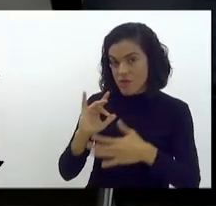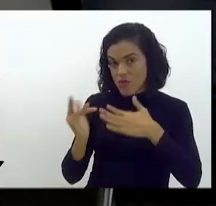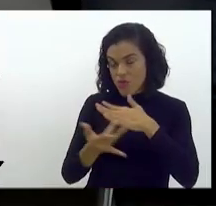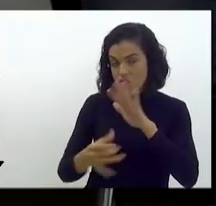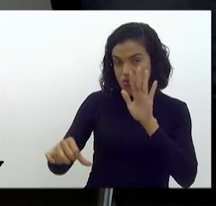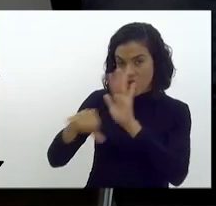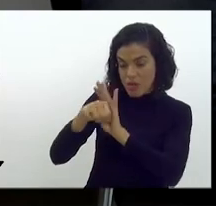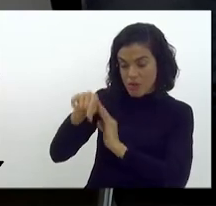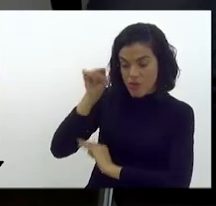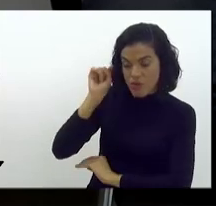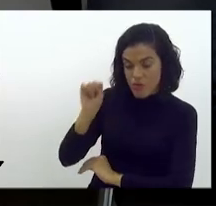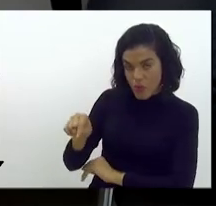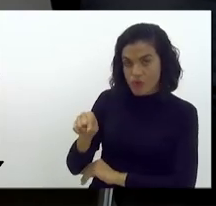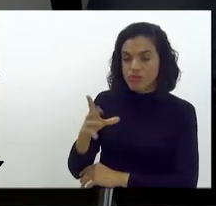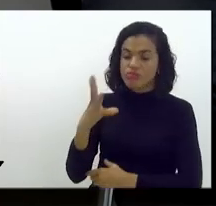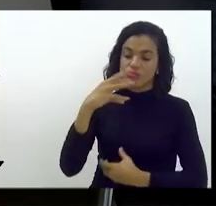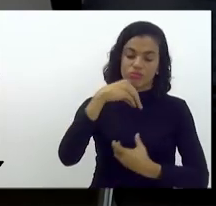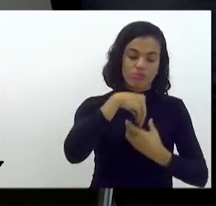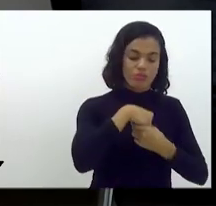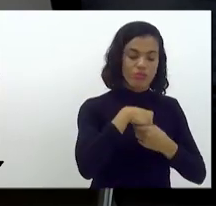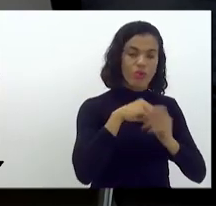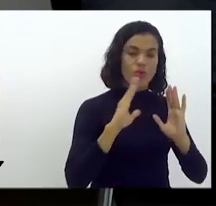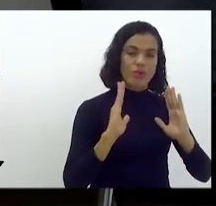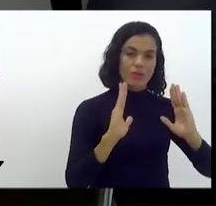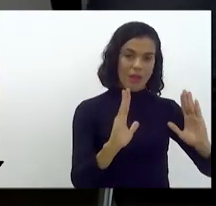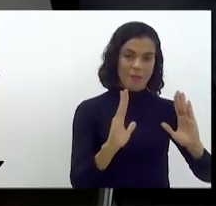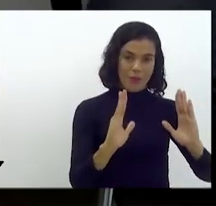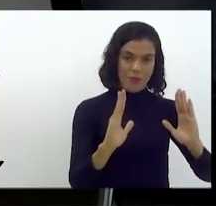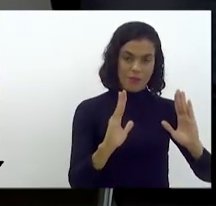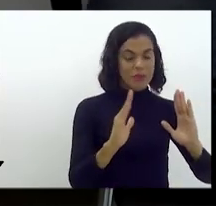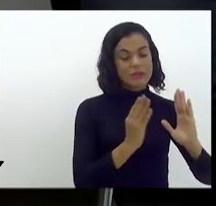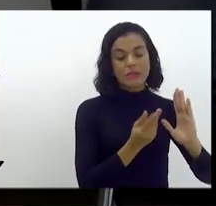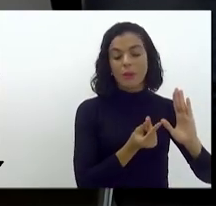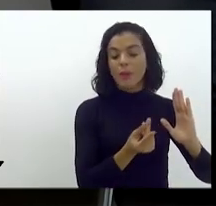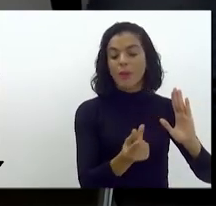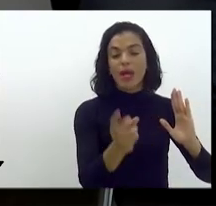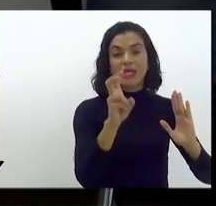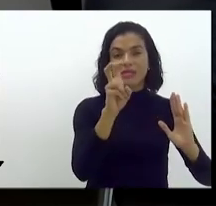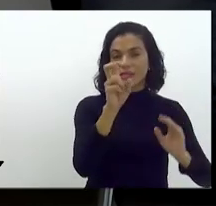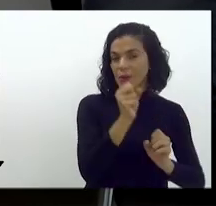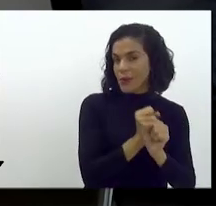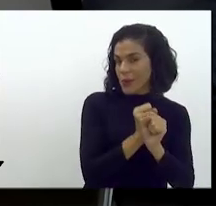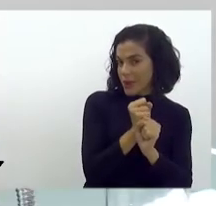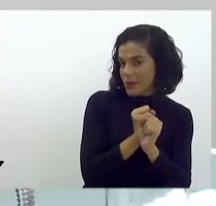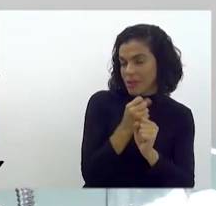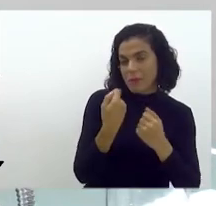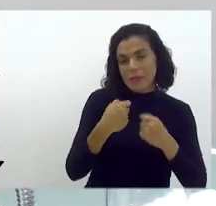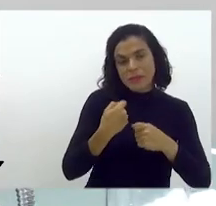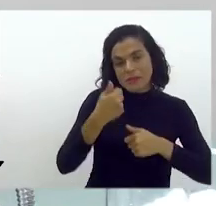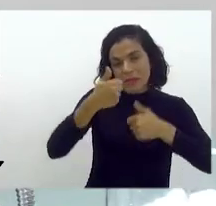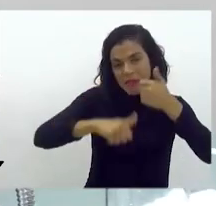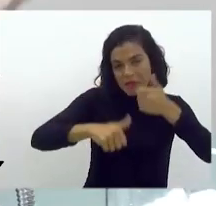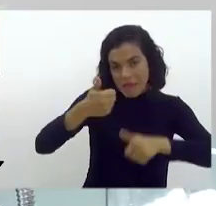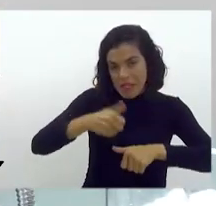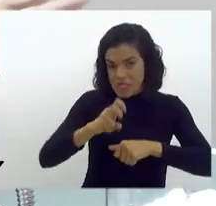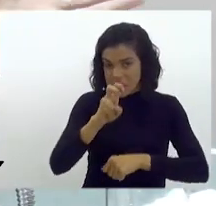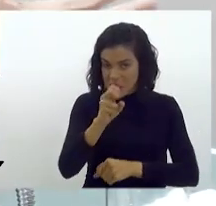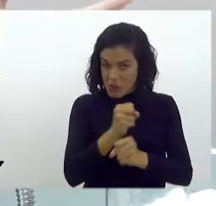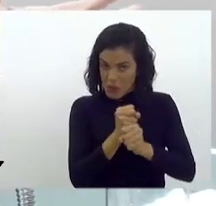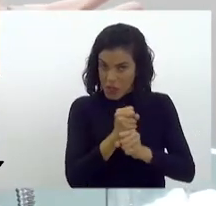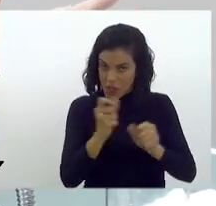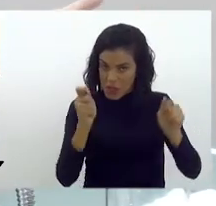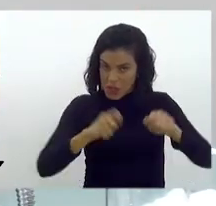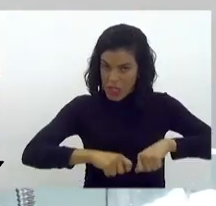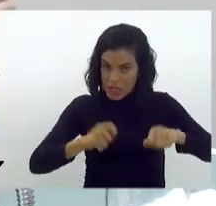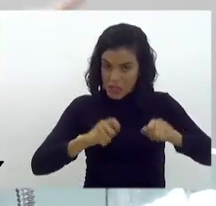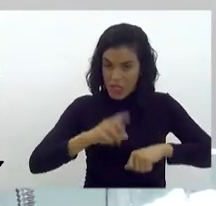preservação daquele conteúdo dentro de um espaço de tempo tem que ser preservado em cinco anos Aí teria que ver aí né Será que cinco anos a gente consegue